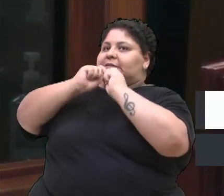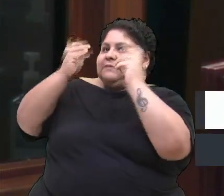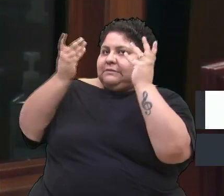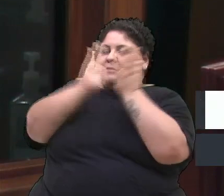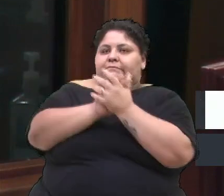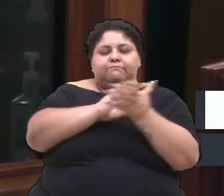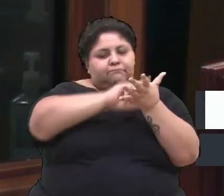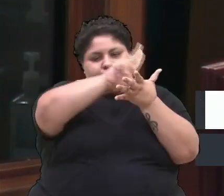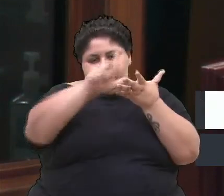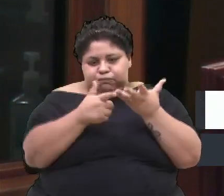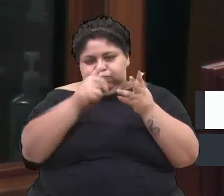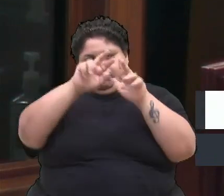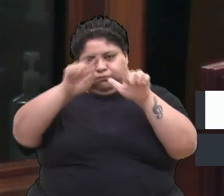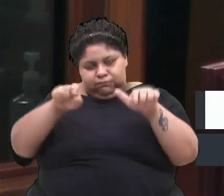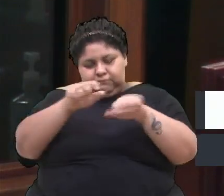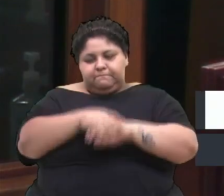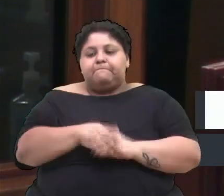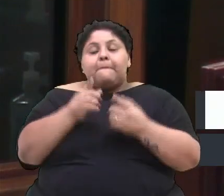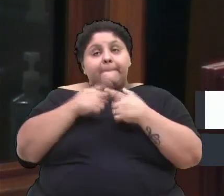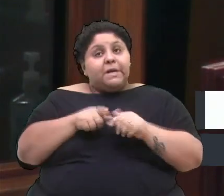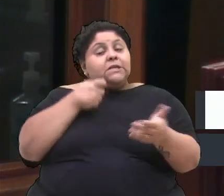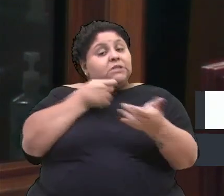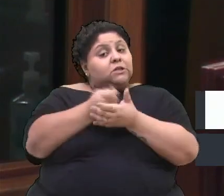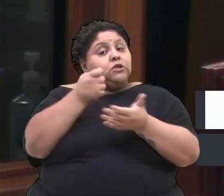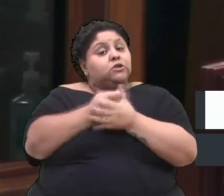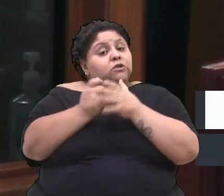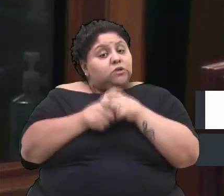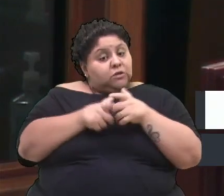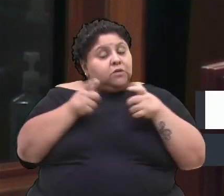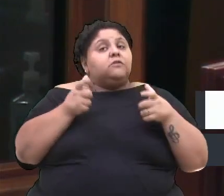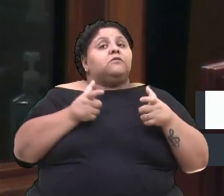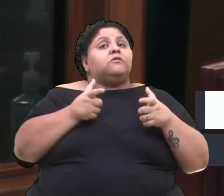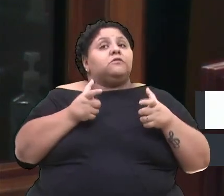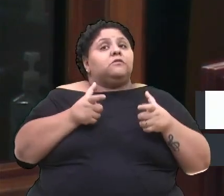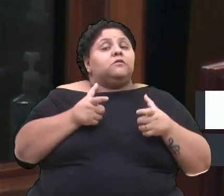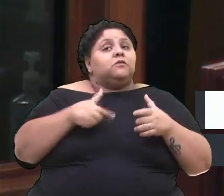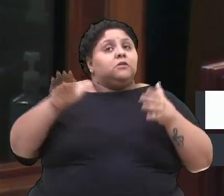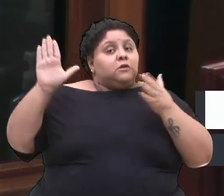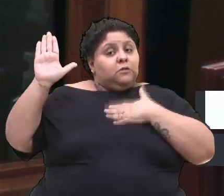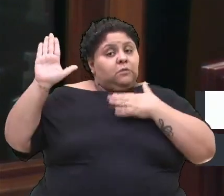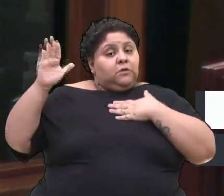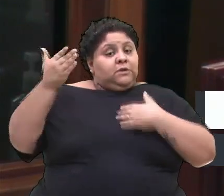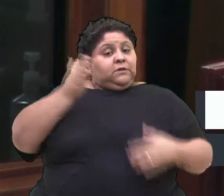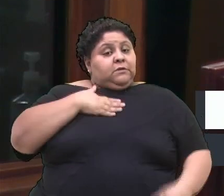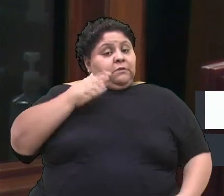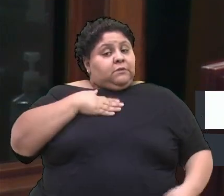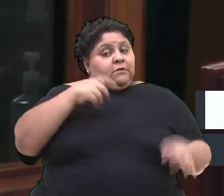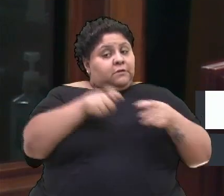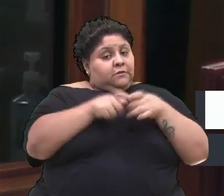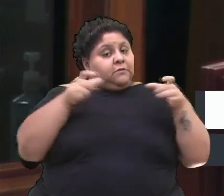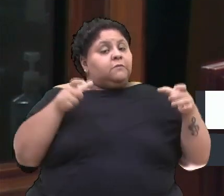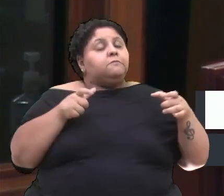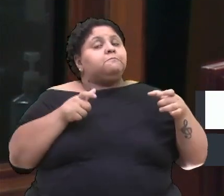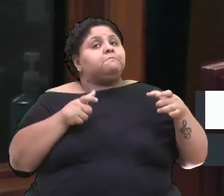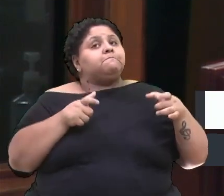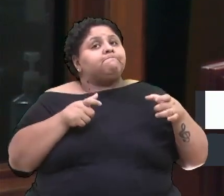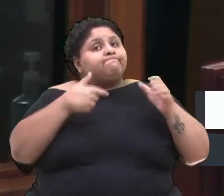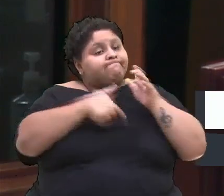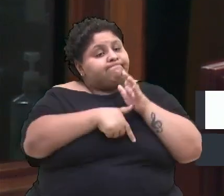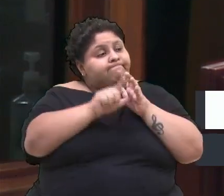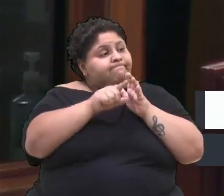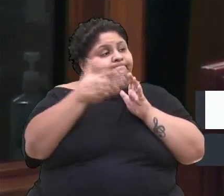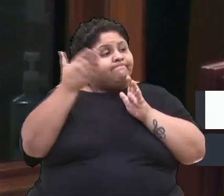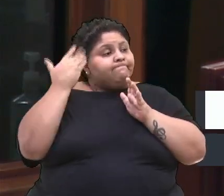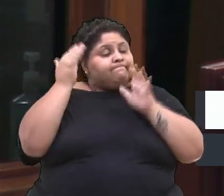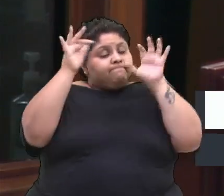Mas a luta maior e a promessa minha maior era de, antes de